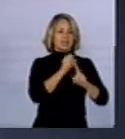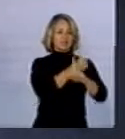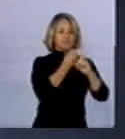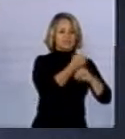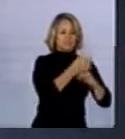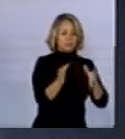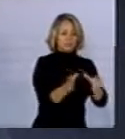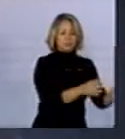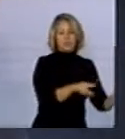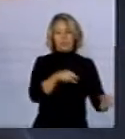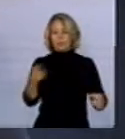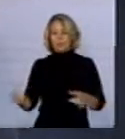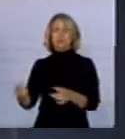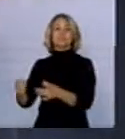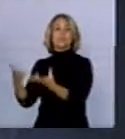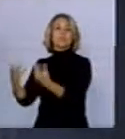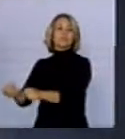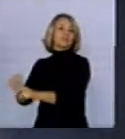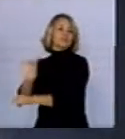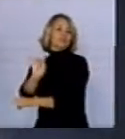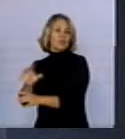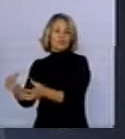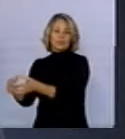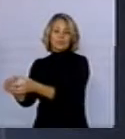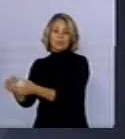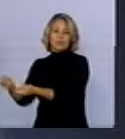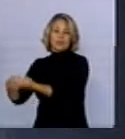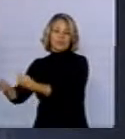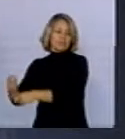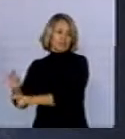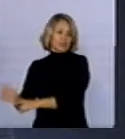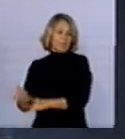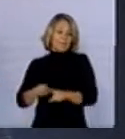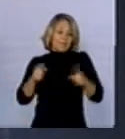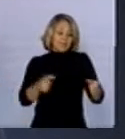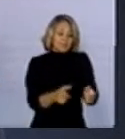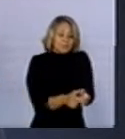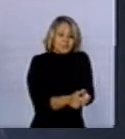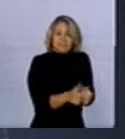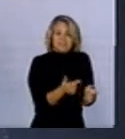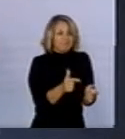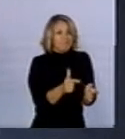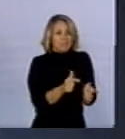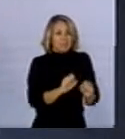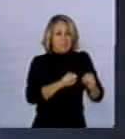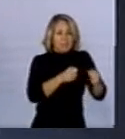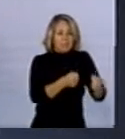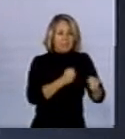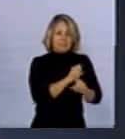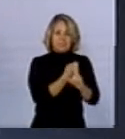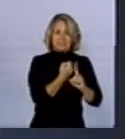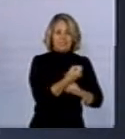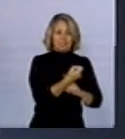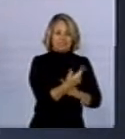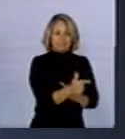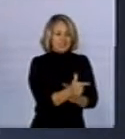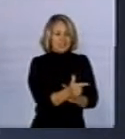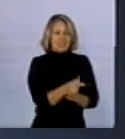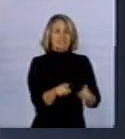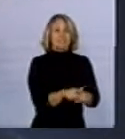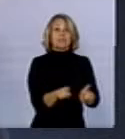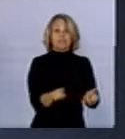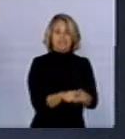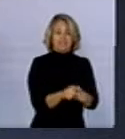Mas é importante, por isso eu reitero, nós precisamos ouvir os pequenos. Os pequenos não têm poder social e não têm poder econômico.